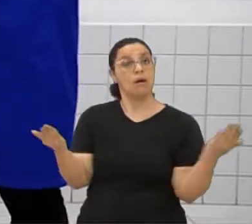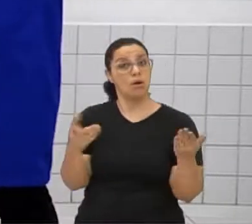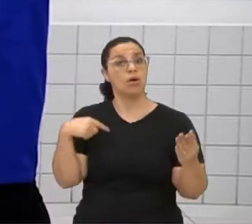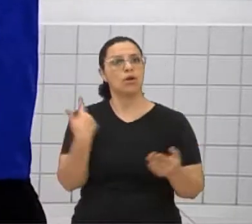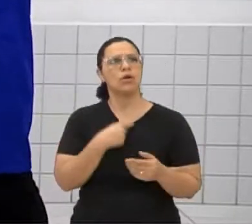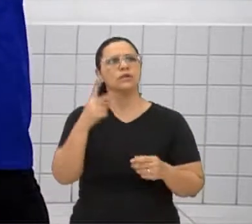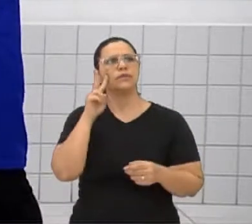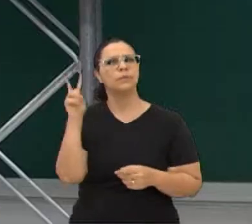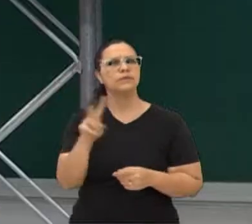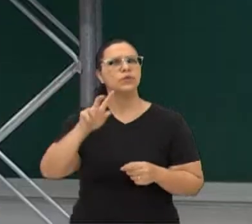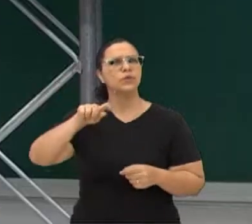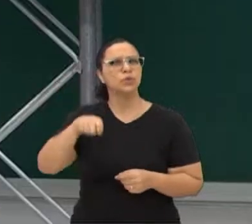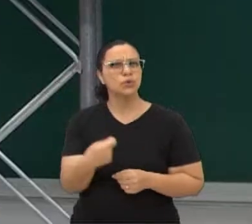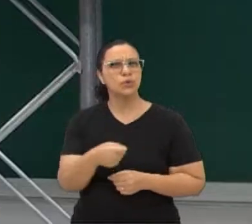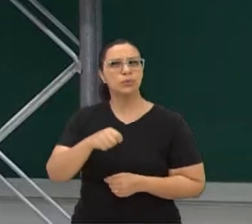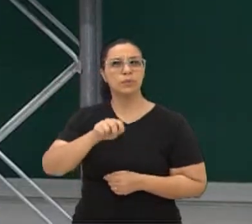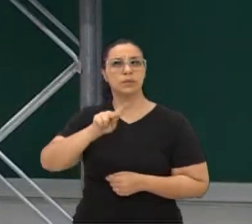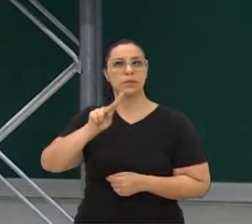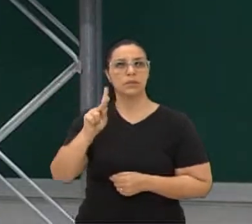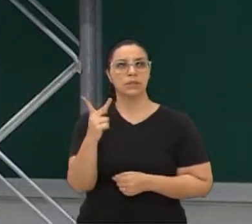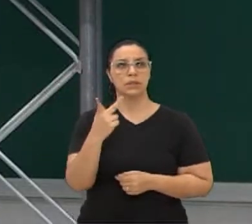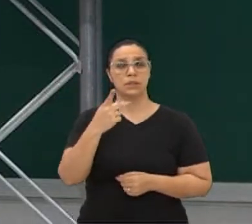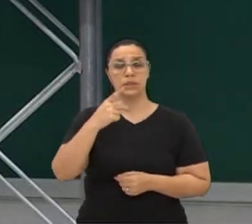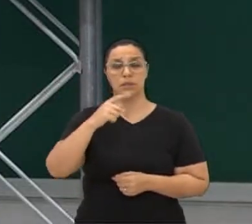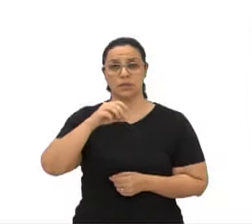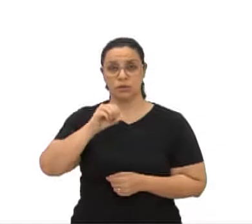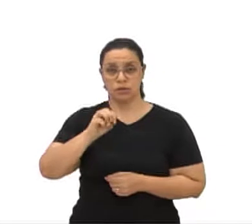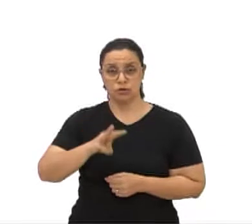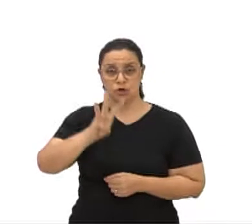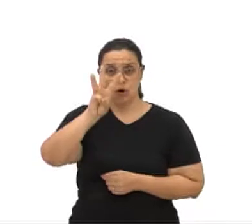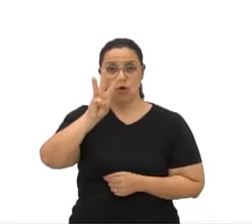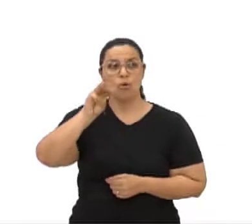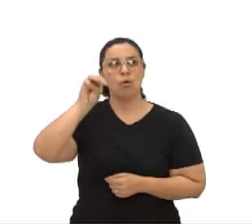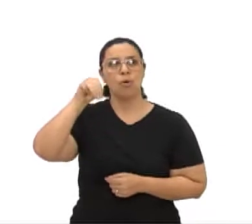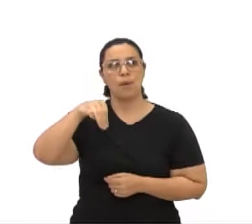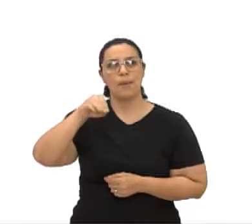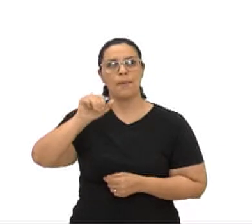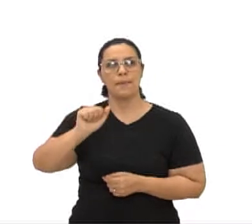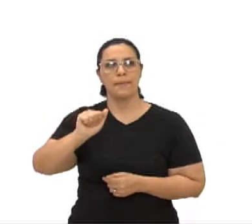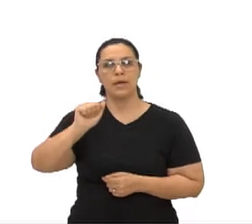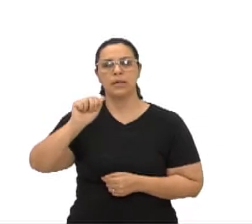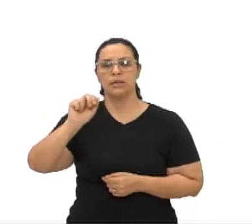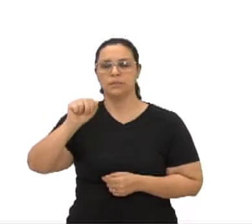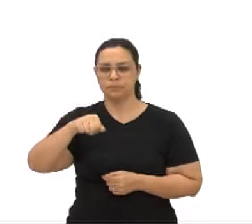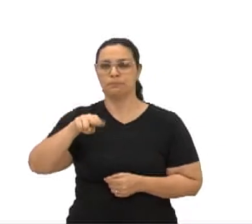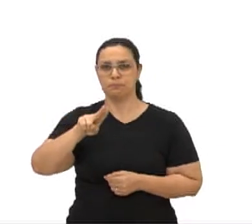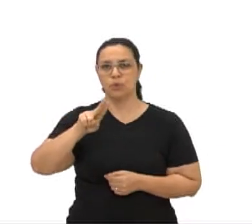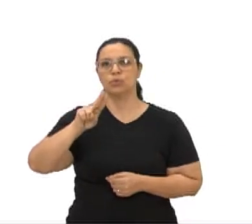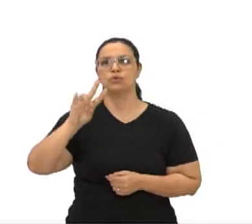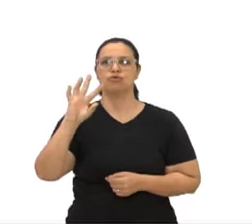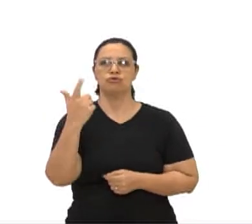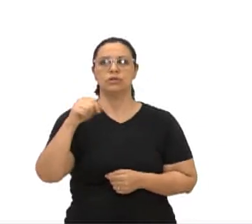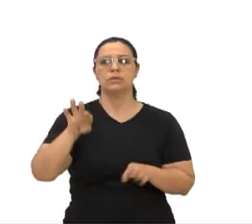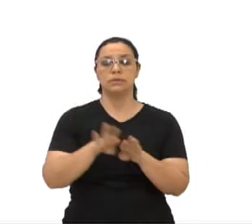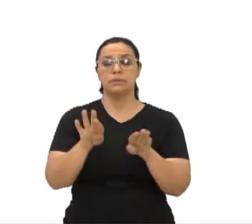nós vamos ver vamos começar com a